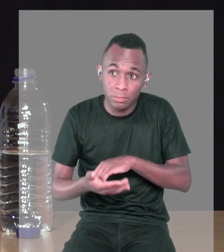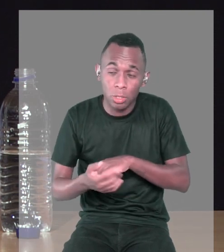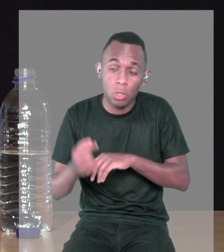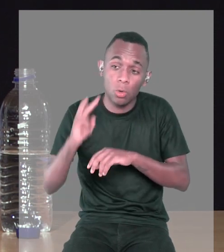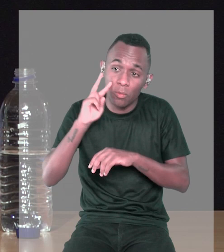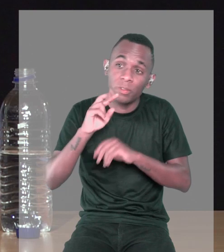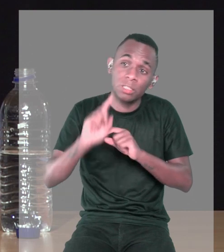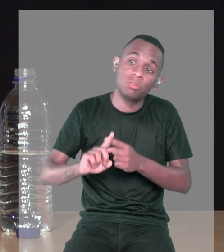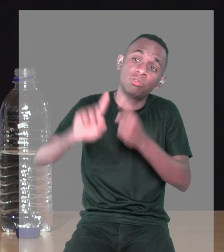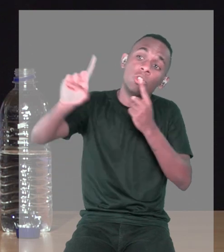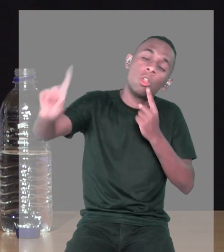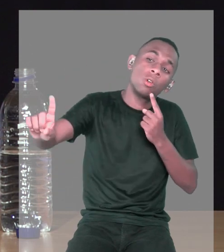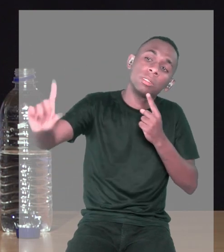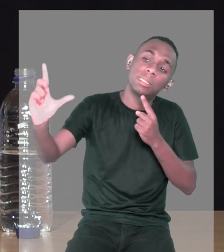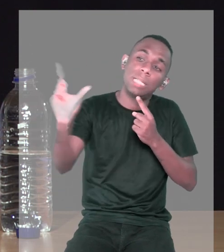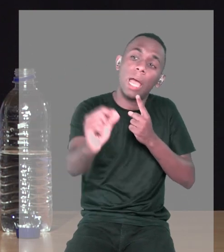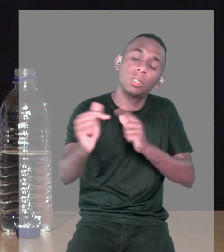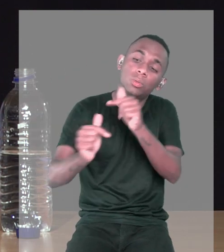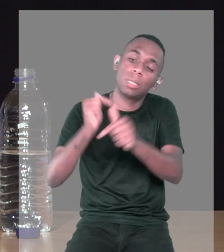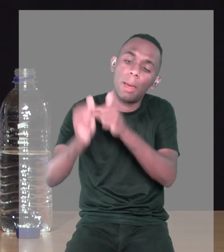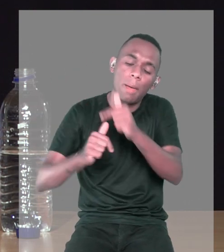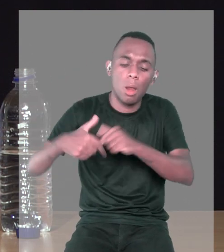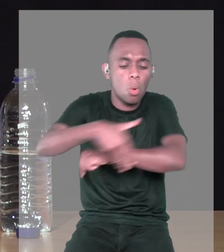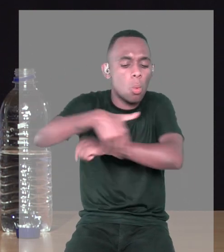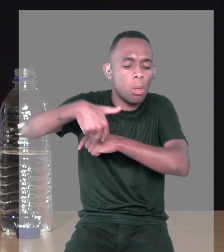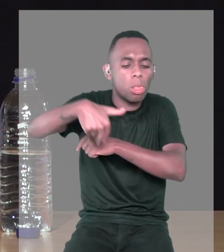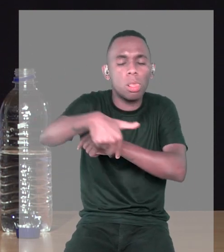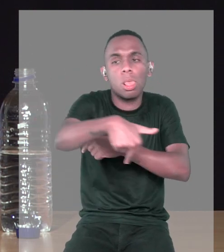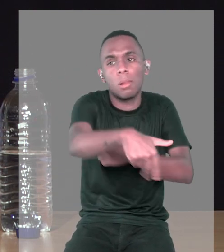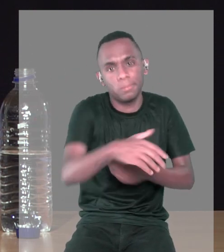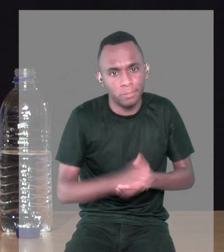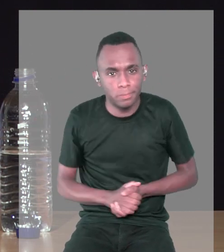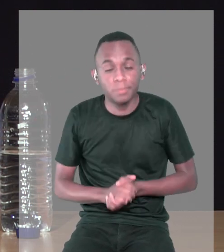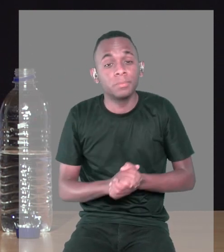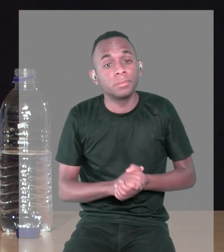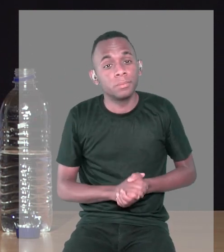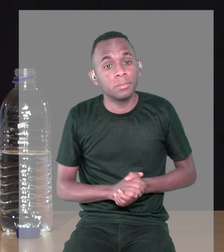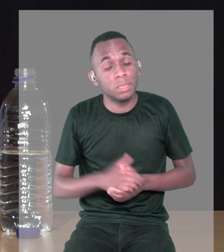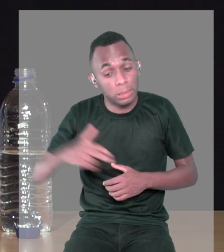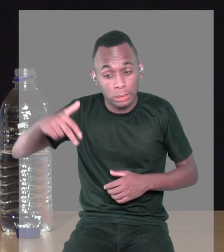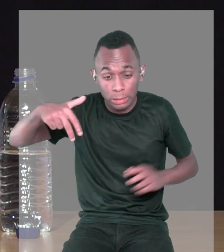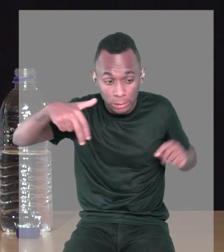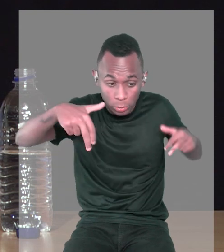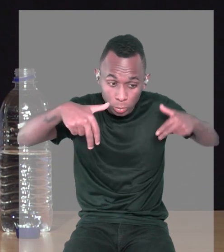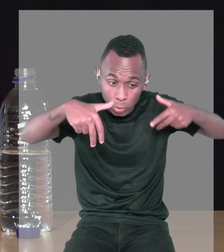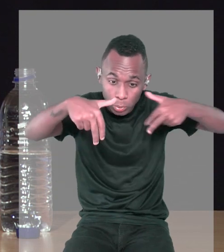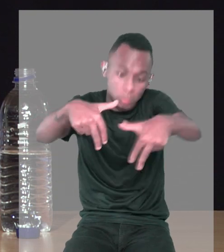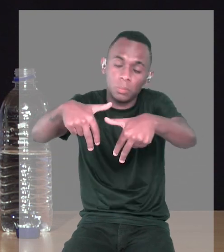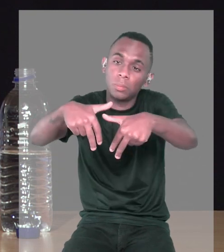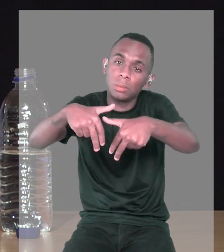acaso, eu a vi de longe, saindo do trabalho e descendo a rua. E aí ele corre